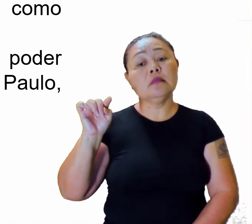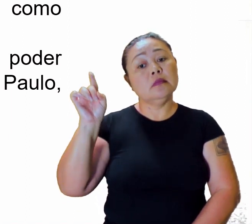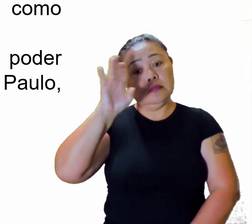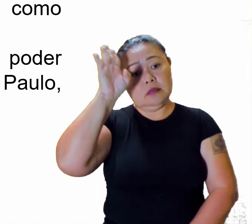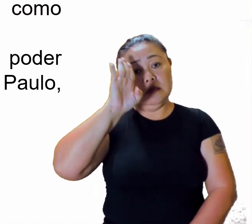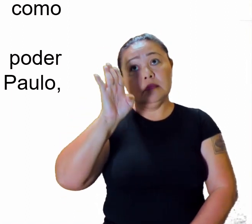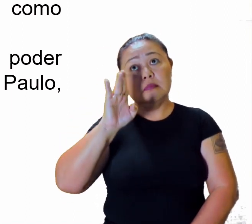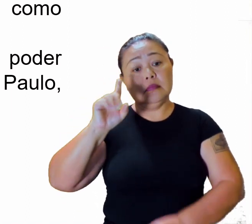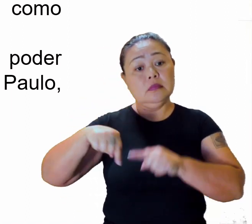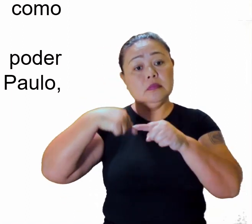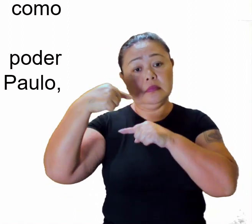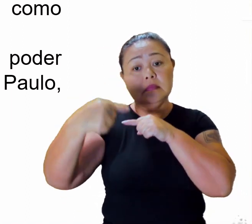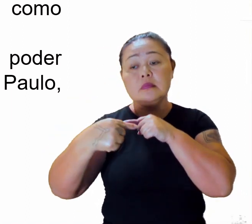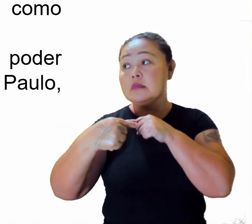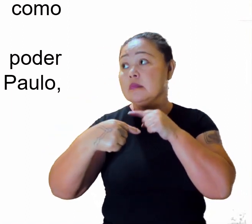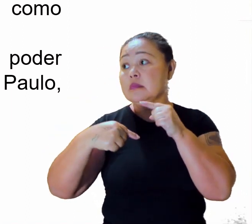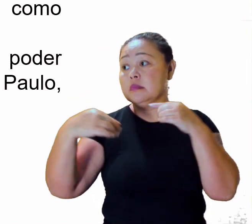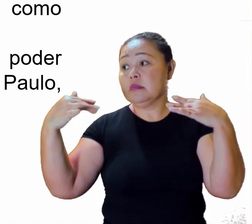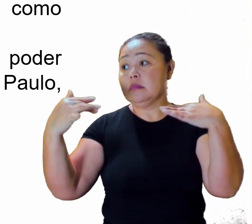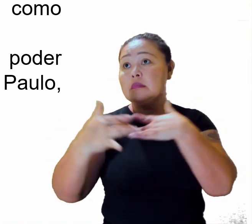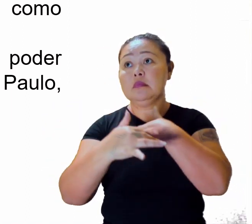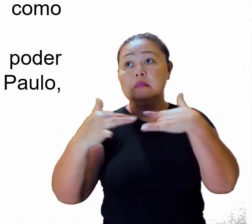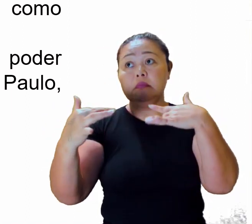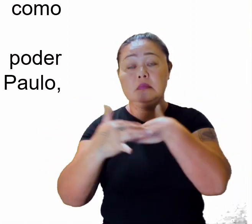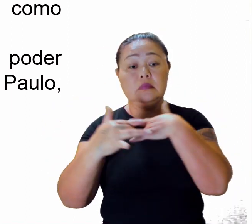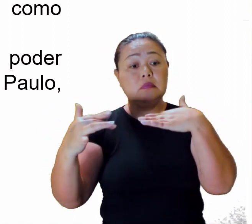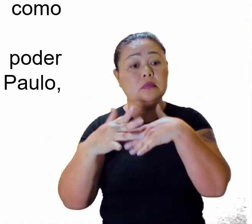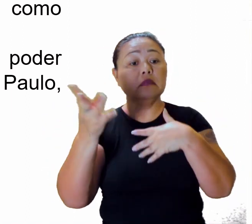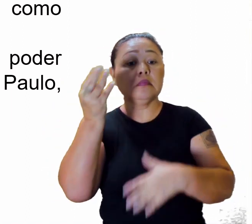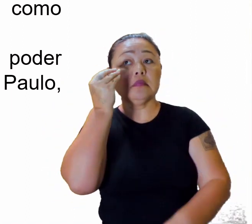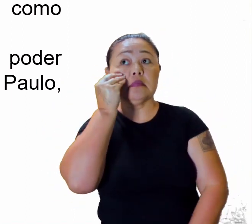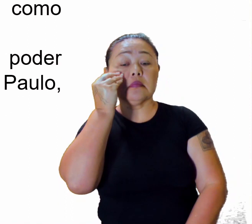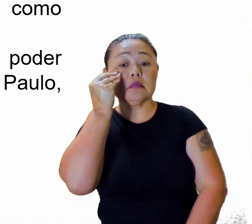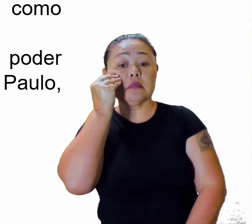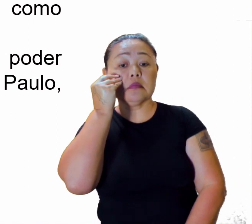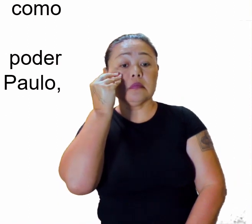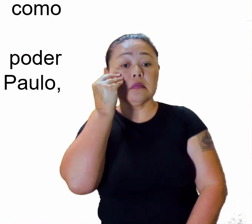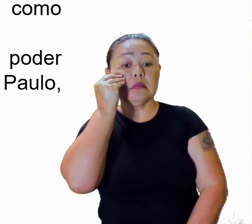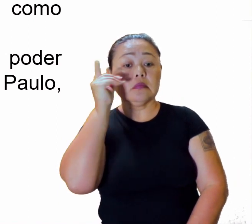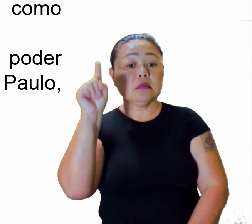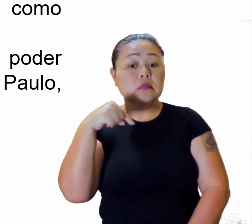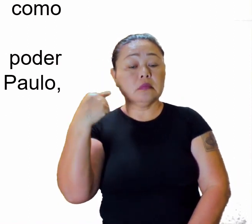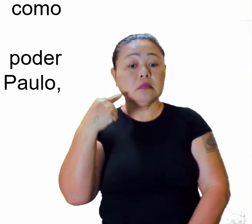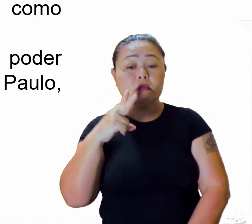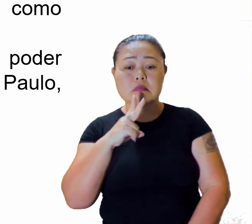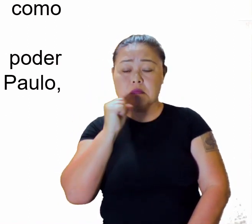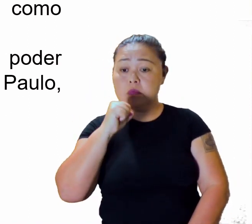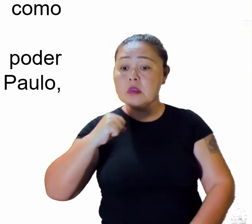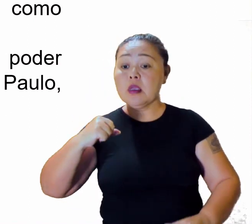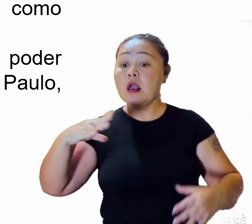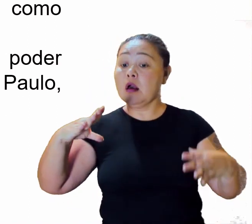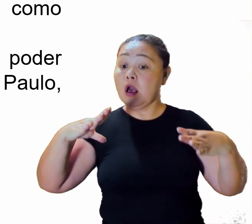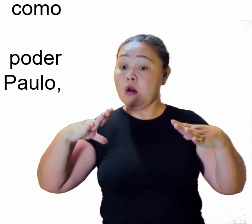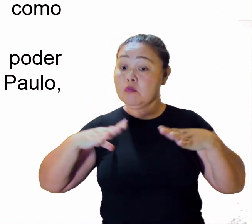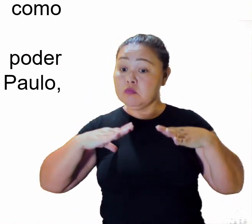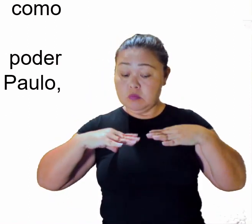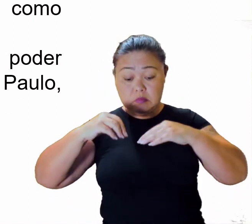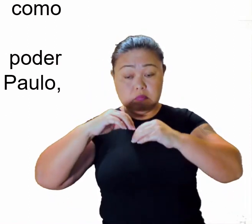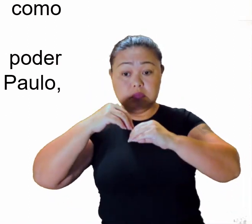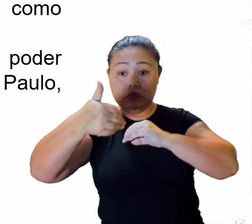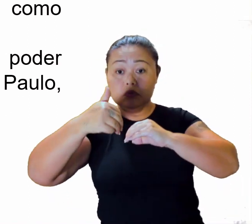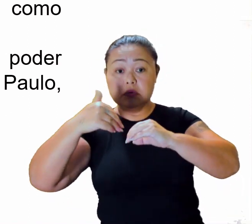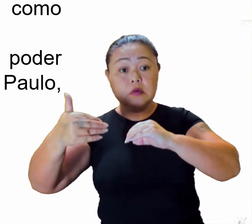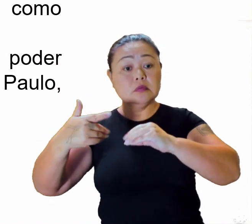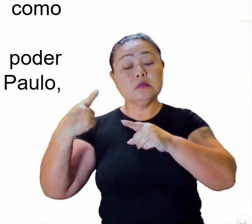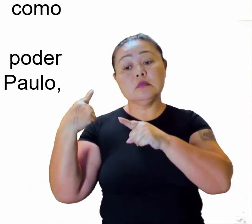no Brasil, em decorrência do processo de urbanização, verificou-se, está falando da intensa metropolização.